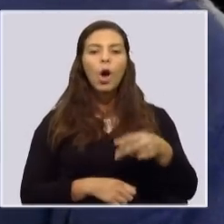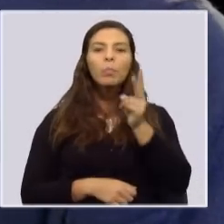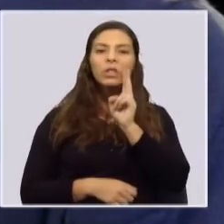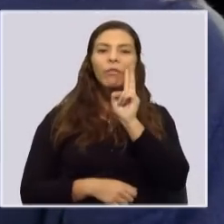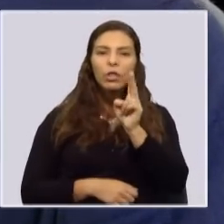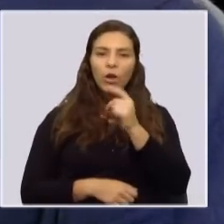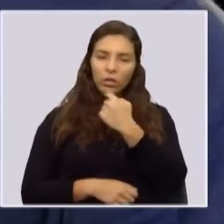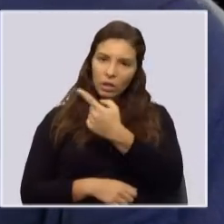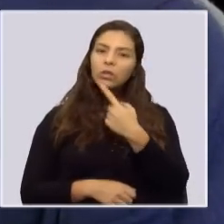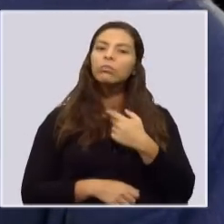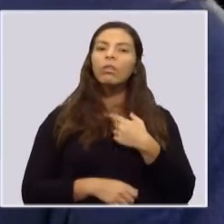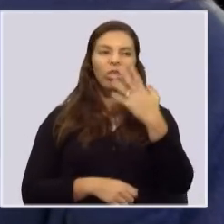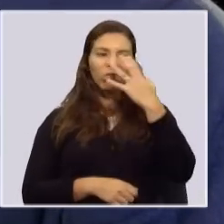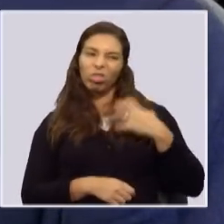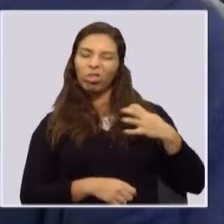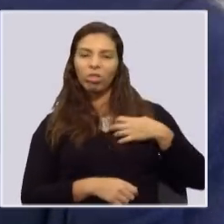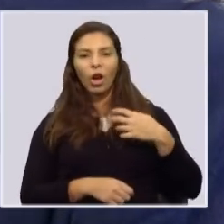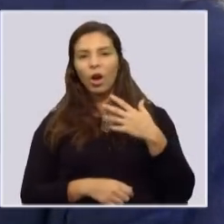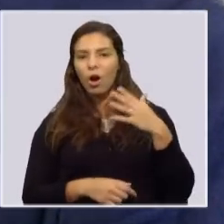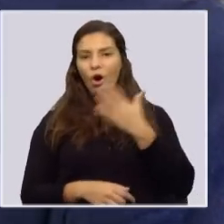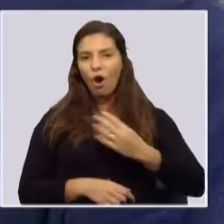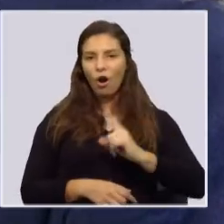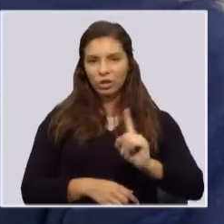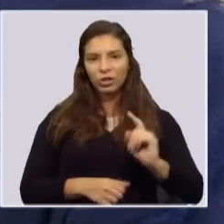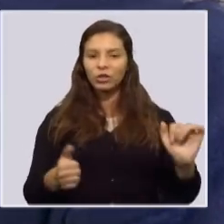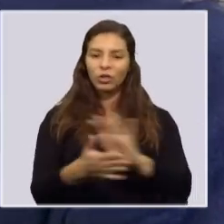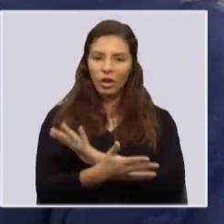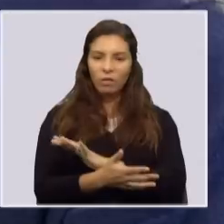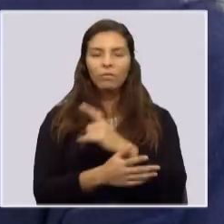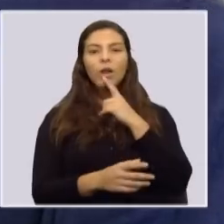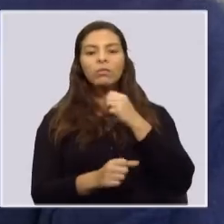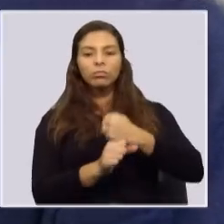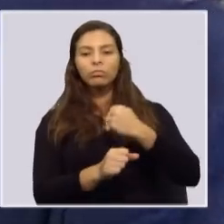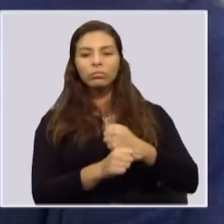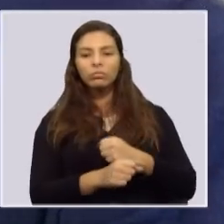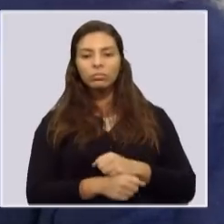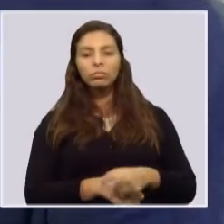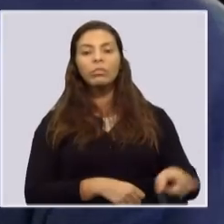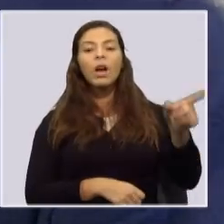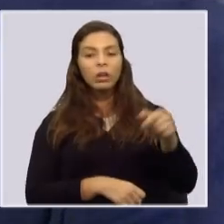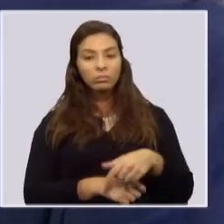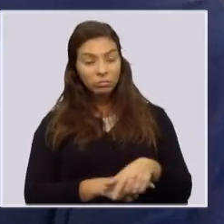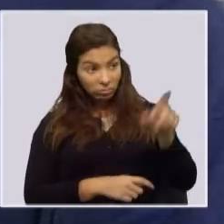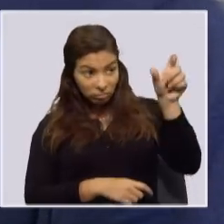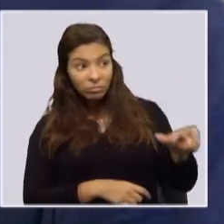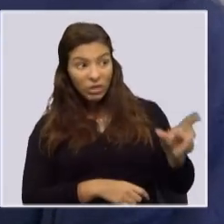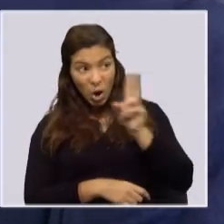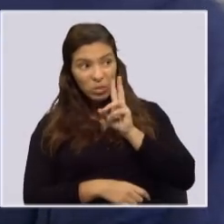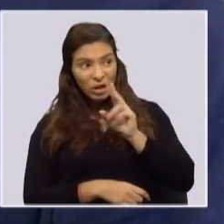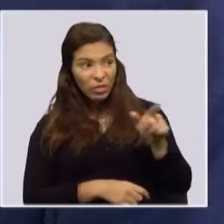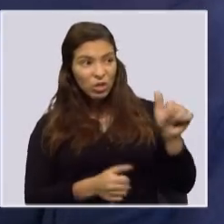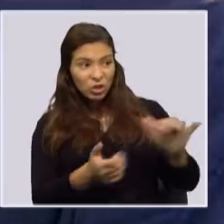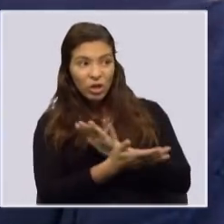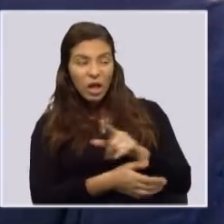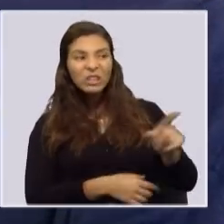do Observador que não gosta do Observador. E já por diversas vezes nos apanhou em trabalho e diz, João Porfírio, do Observador, não é?